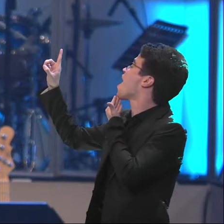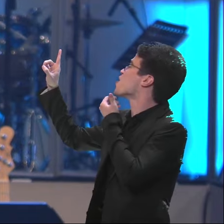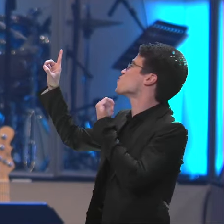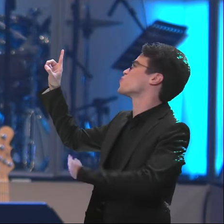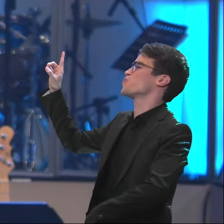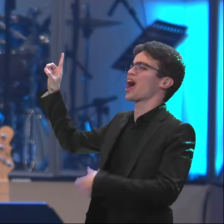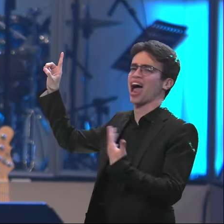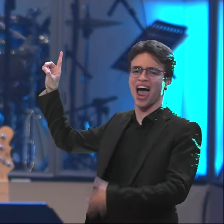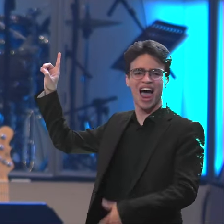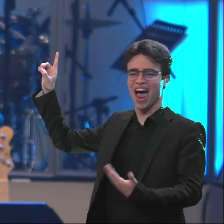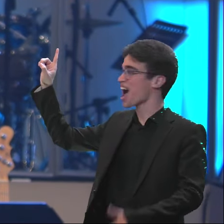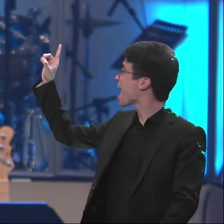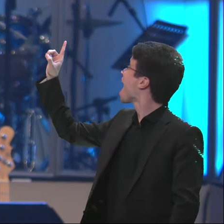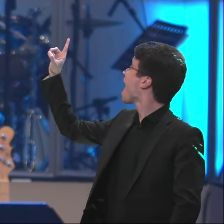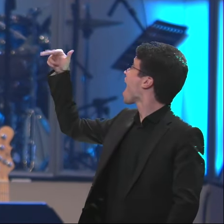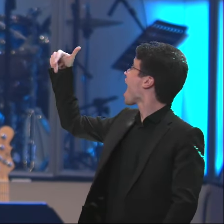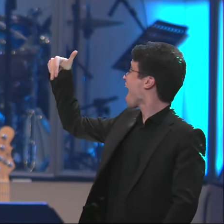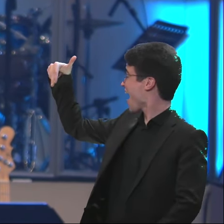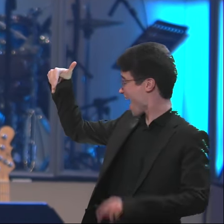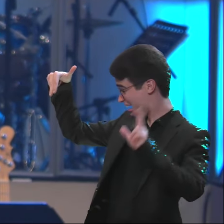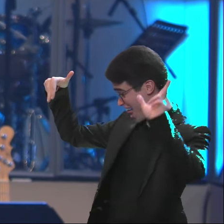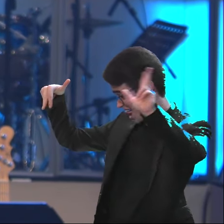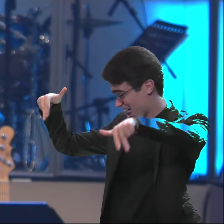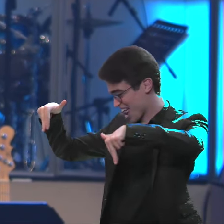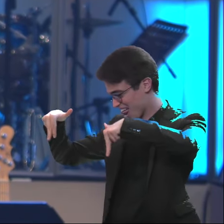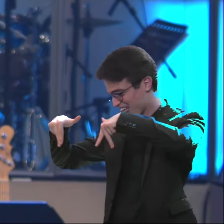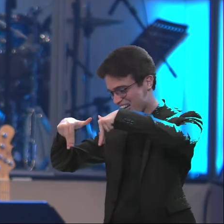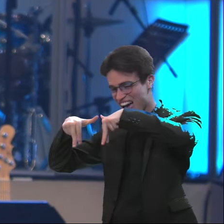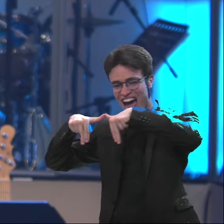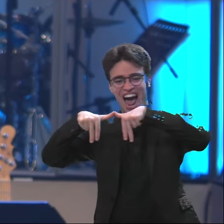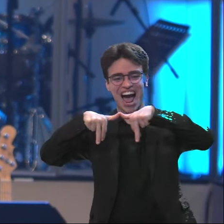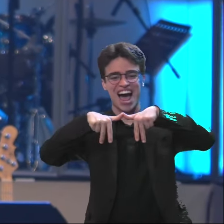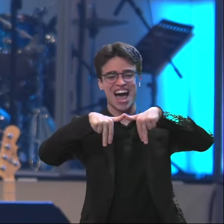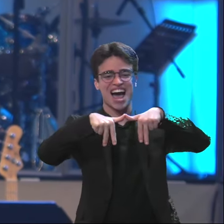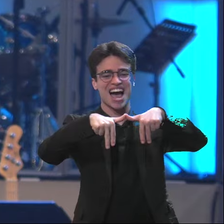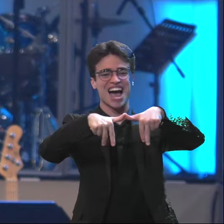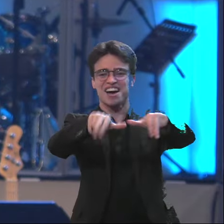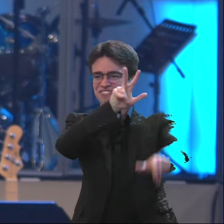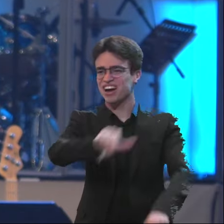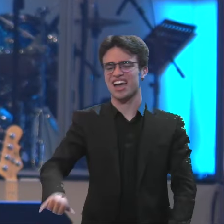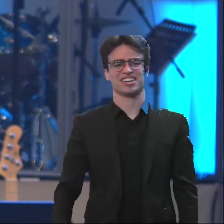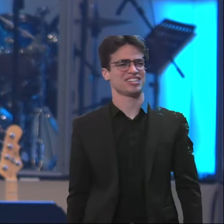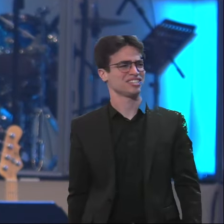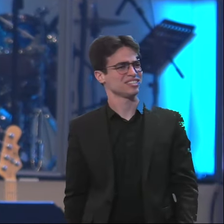Deus vai te encontrar hoje neste lugar.